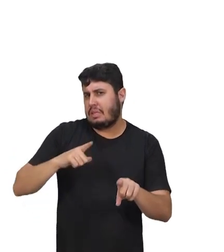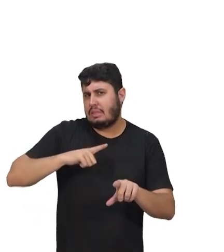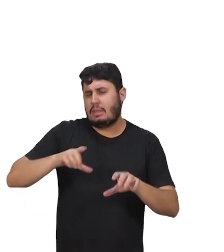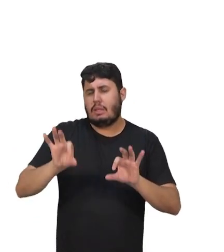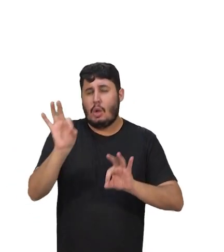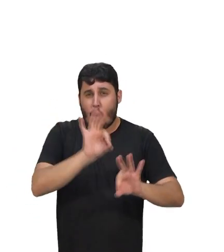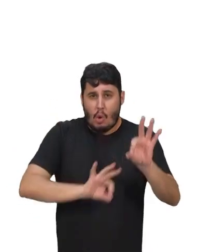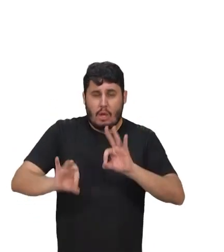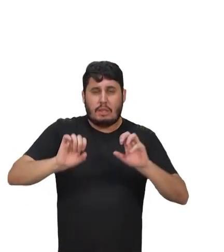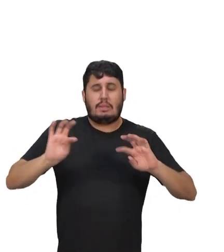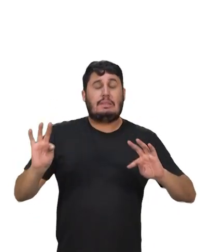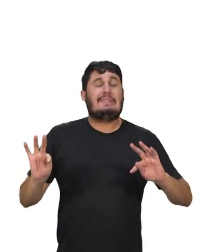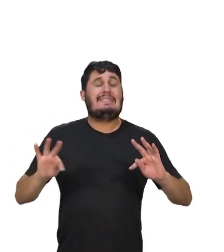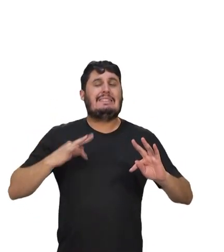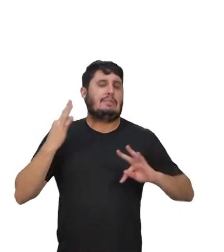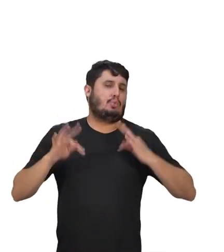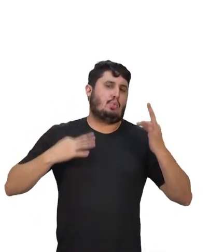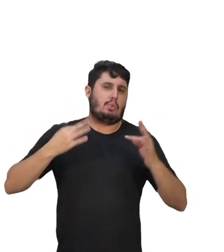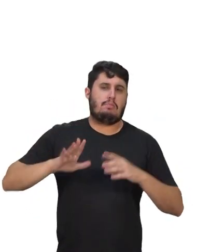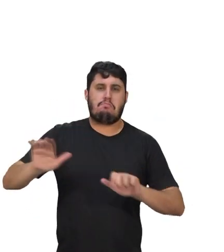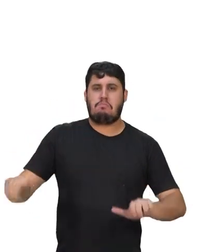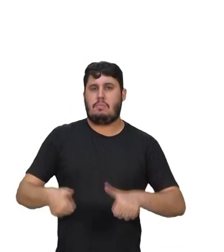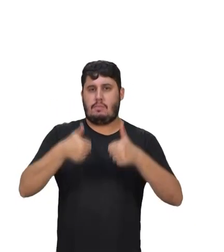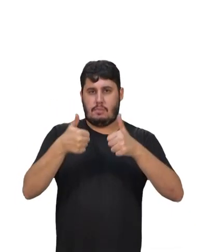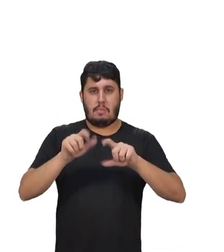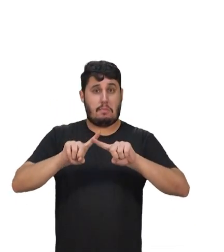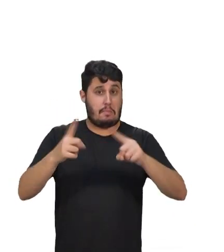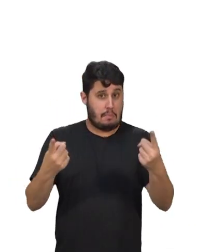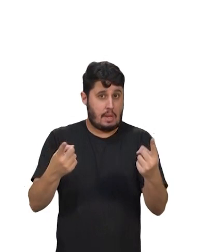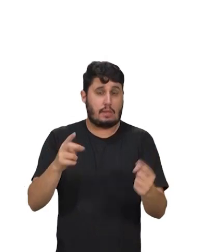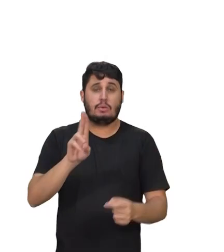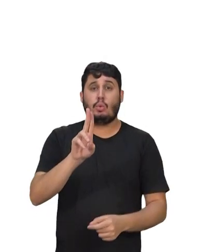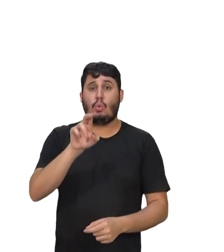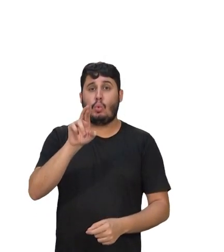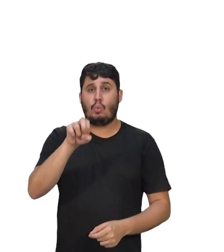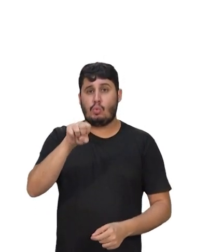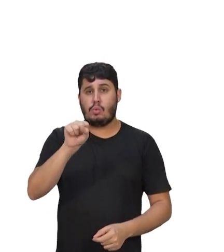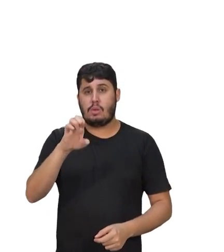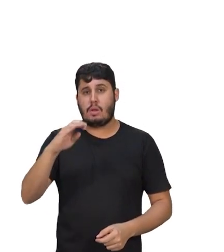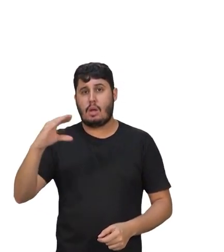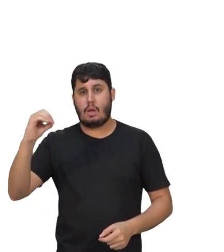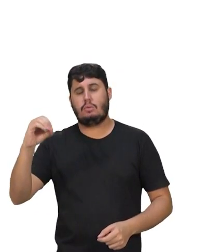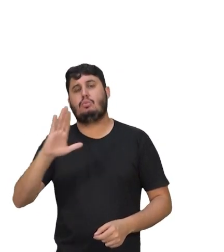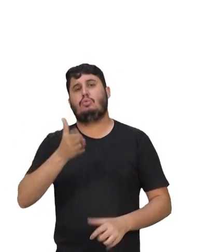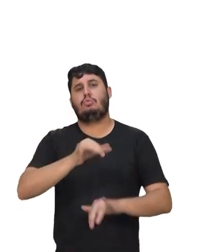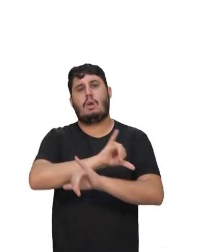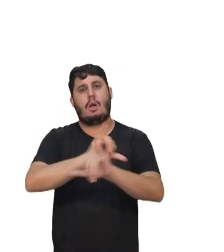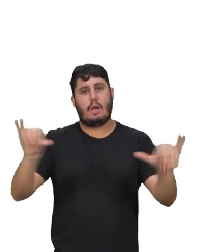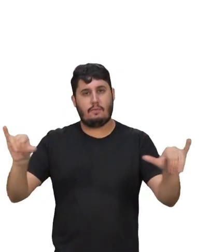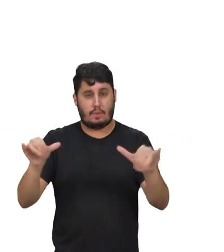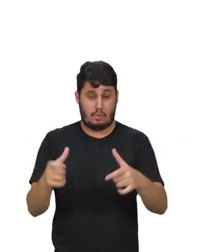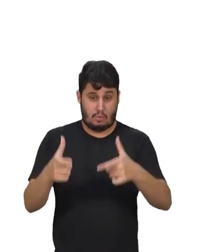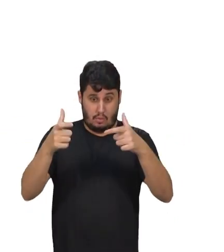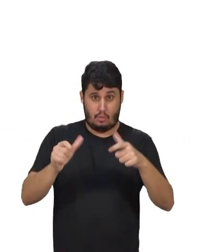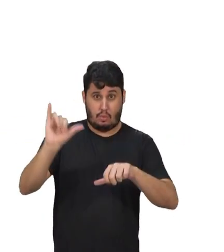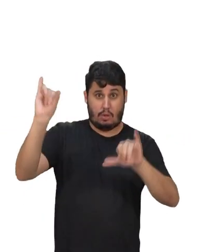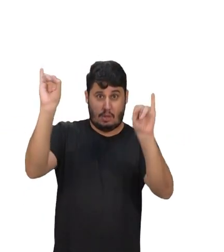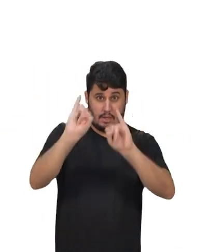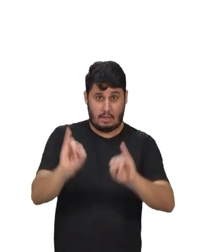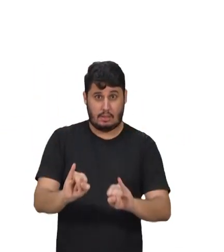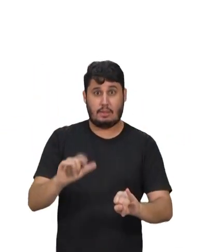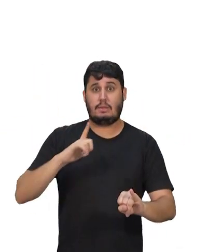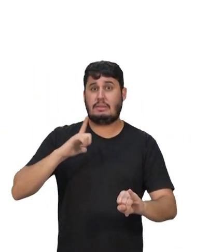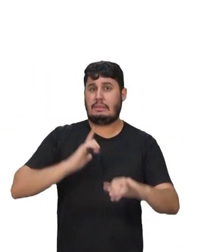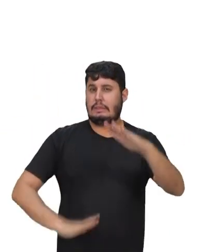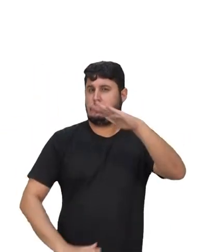ele não quis ameaçar um valor, um número. No entanto, a UNESCO advertiu em várias ocasiões que o monumento se encontra próximo ao ponto